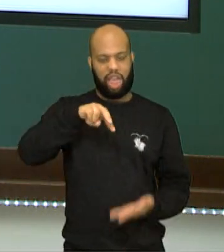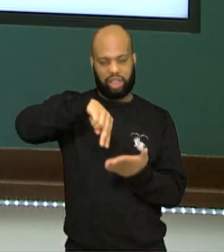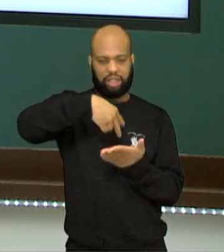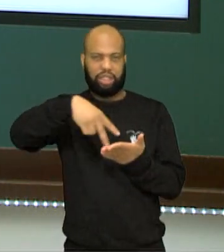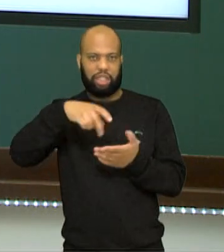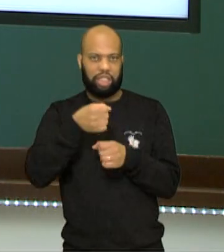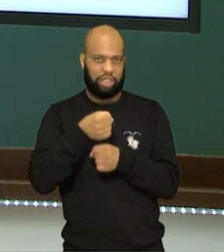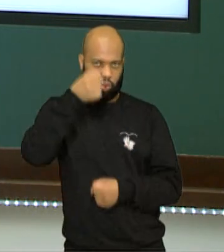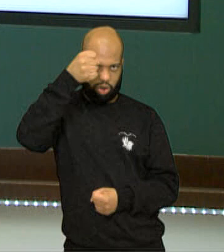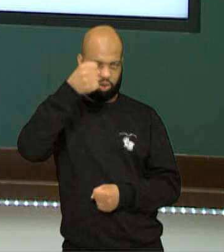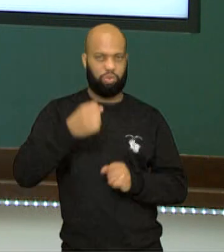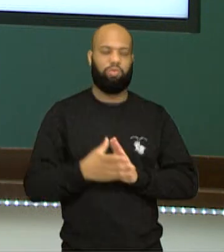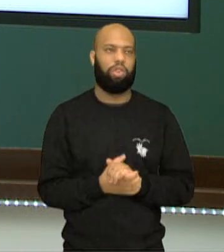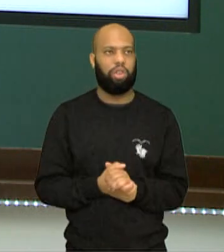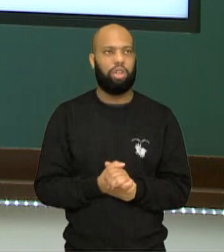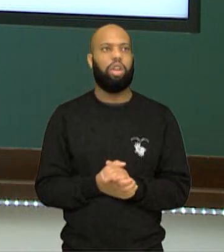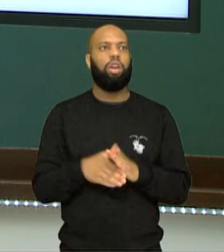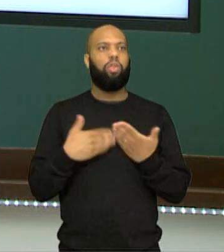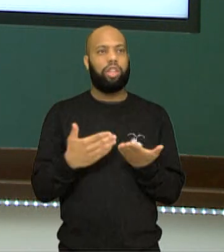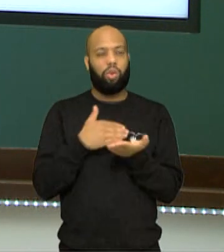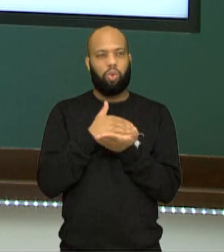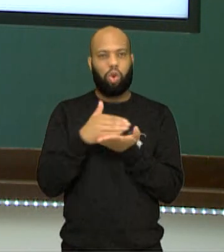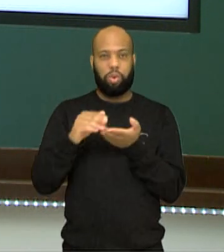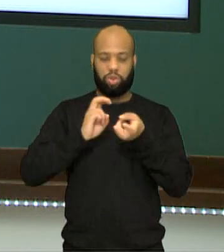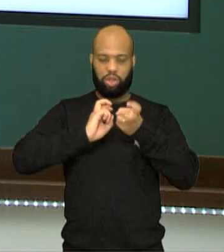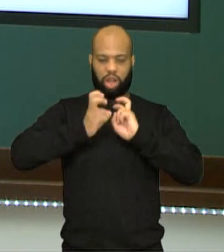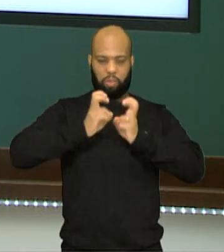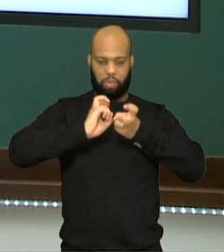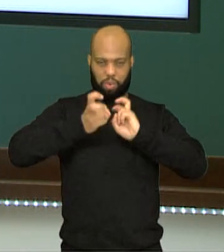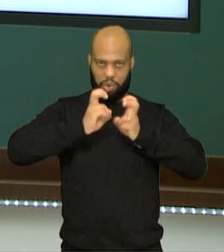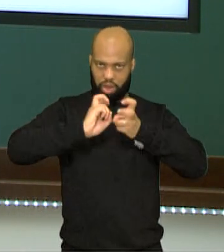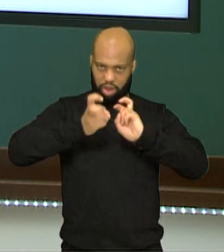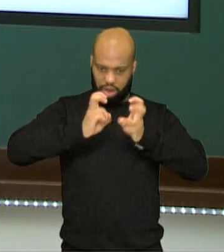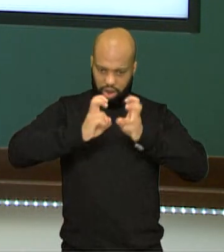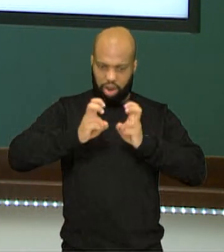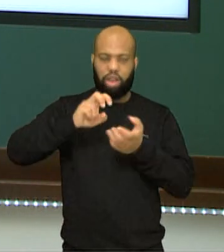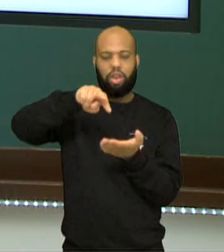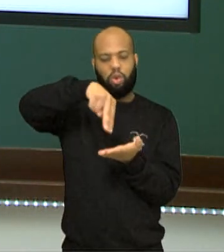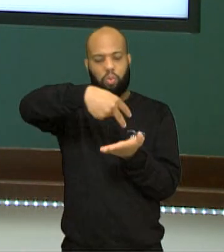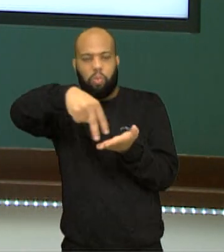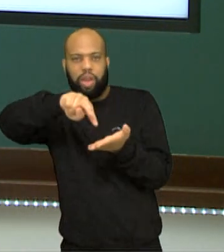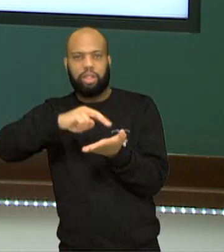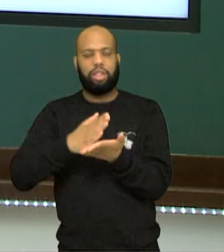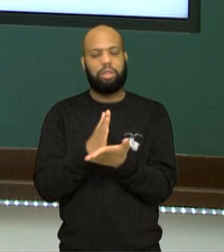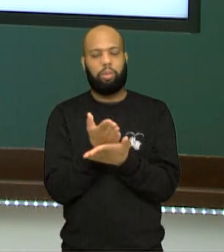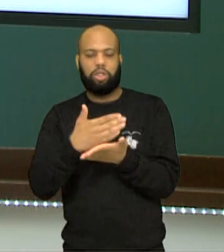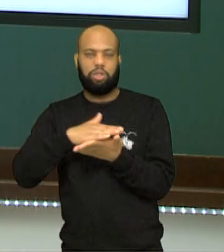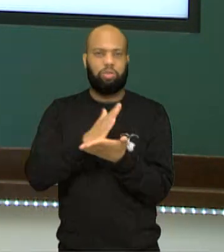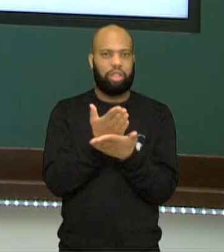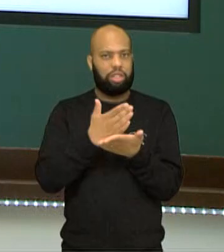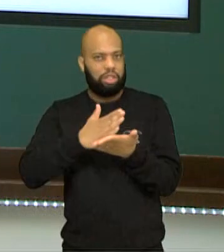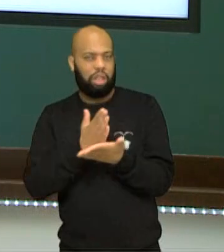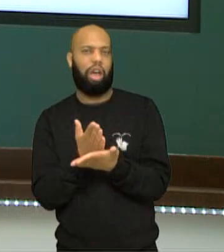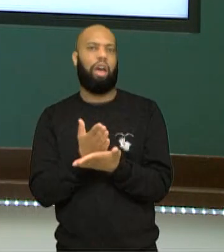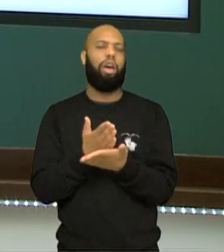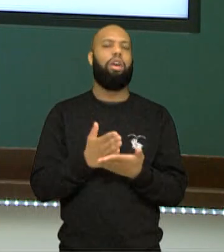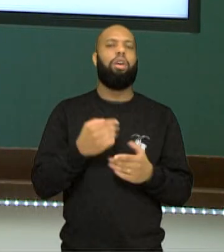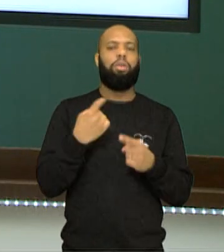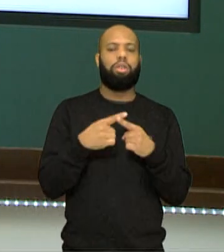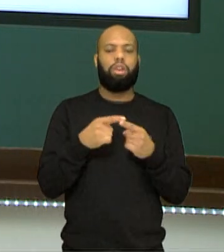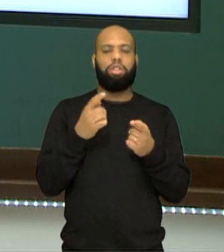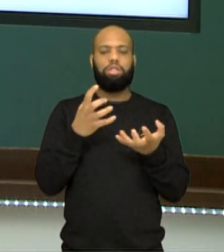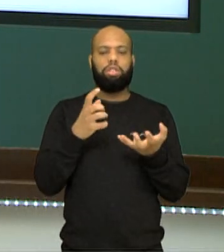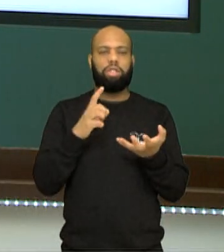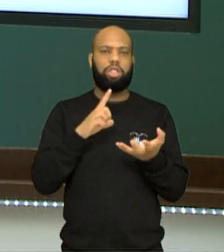uma espécie de dança, né? Para disfarçarem, né? A luta, a ideia de luta que eles